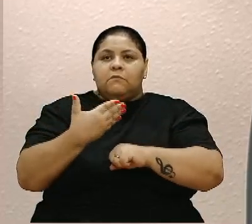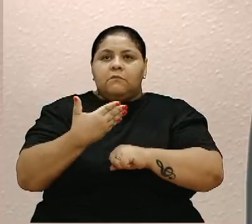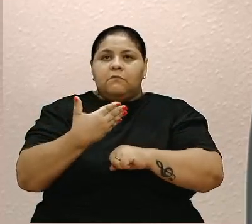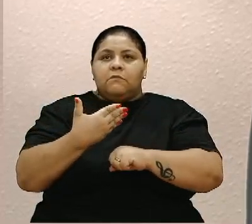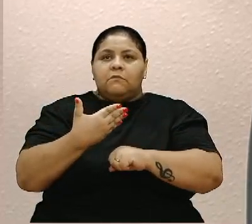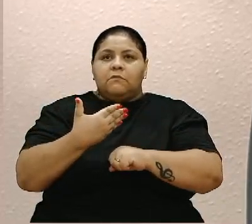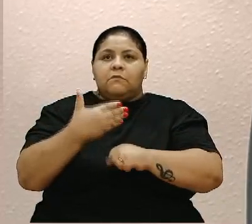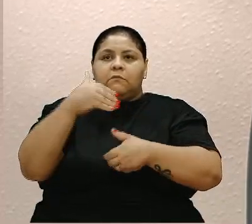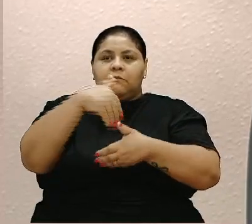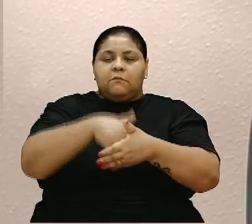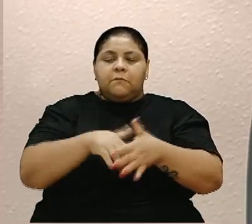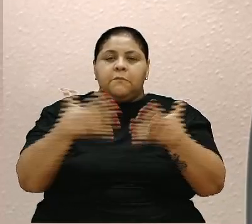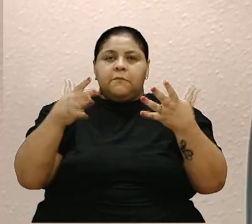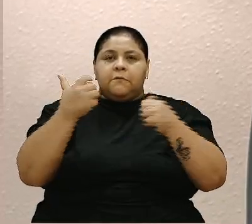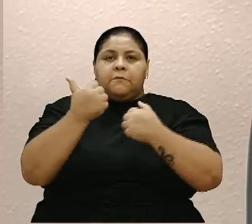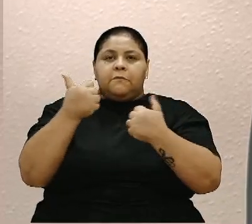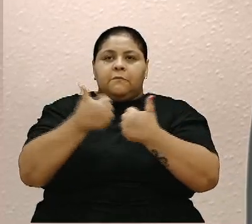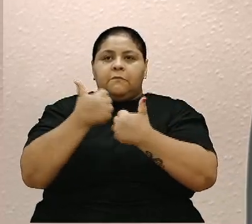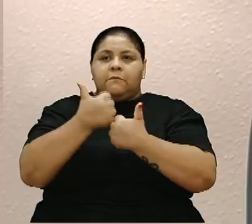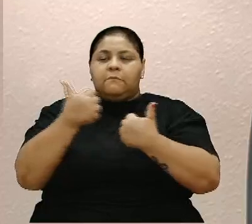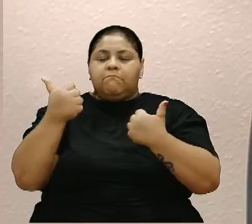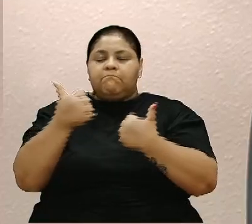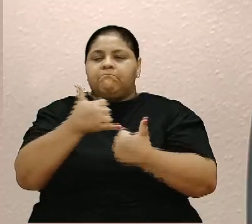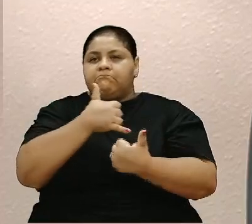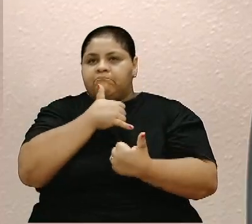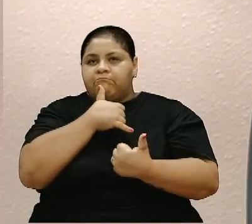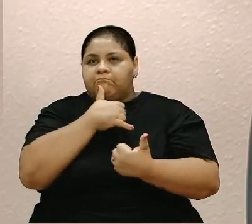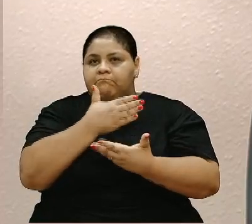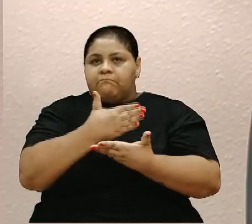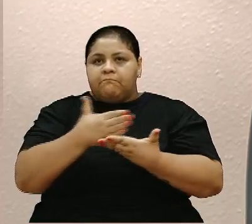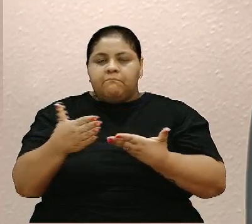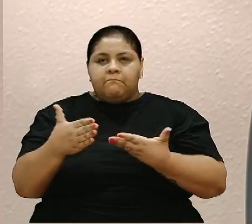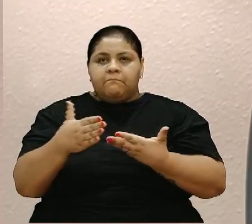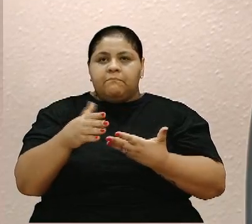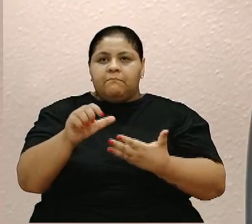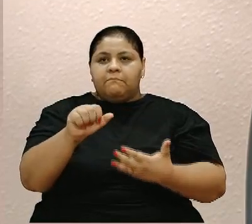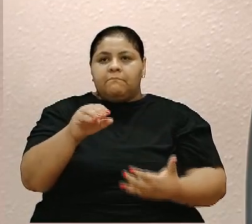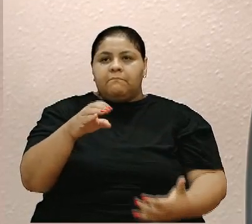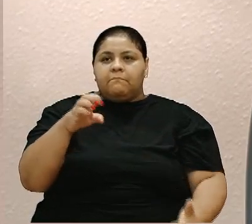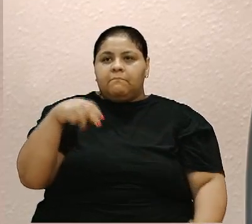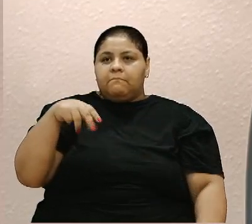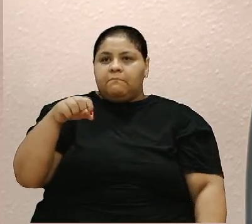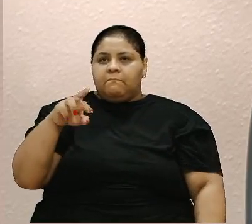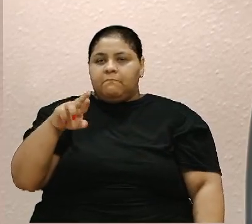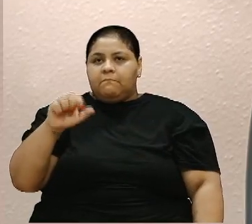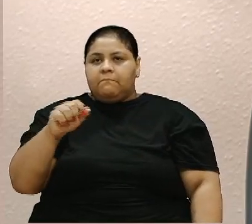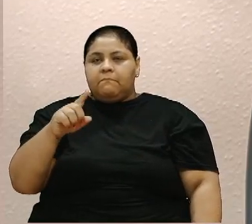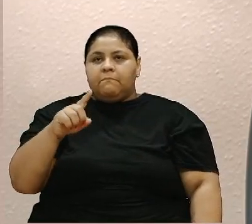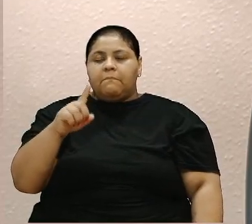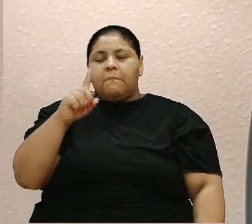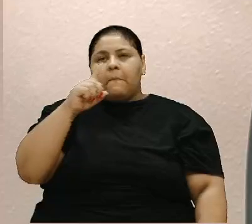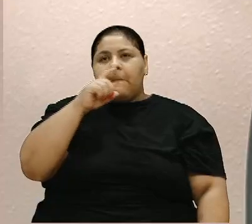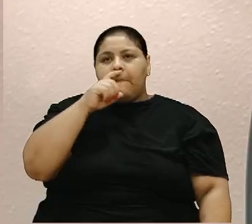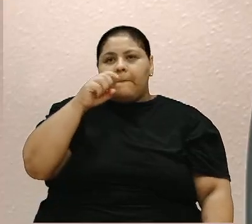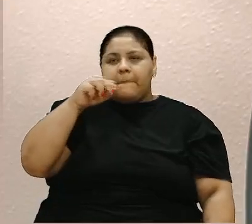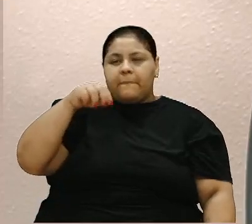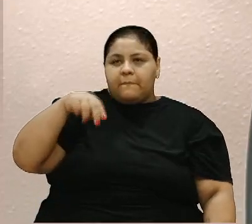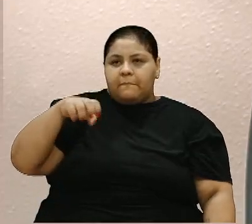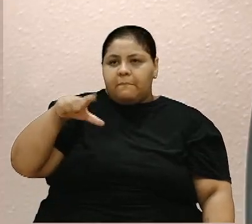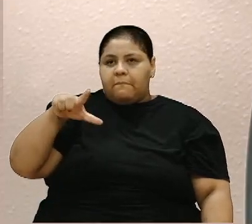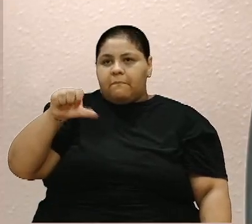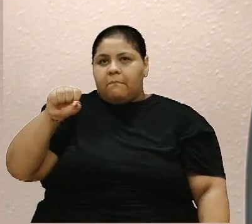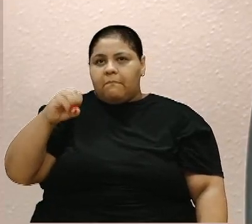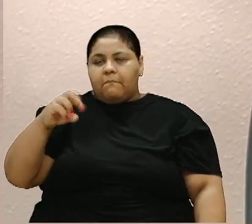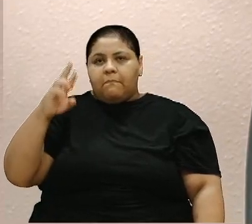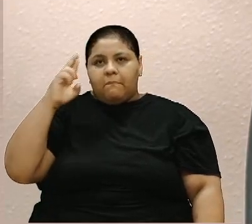de pesar e suas assessorias lamentam a grande perda. Celina Brando, mãe de Nelson Brando e sogra de Ivanir Perrone, diretora do